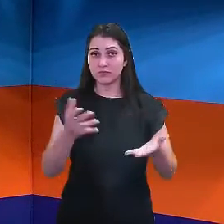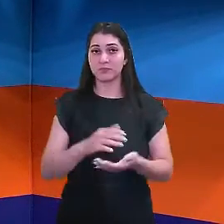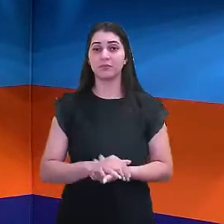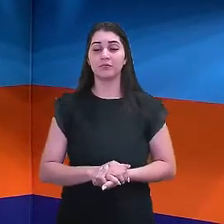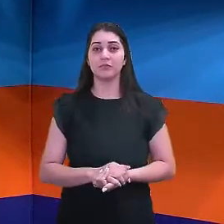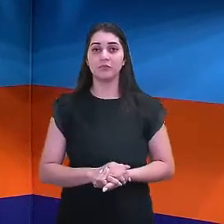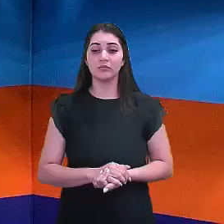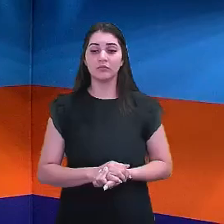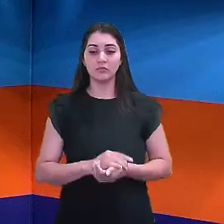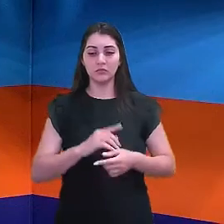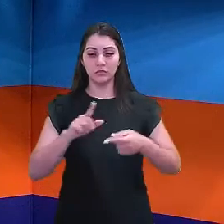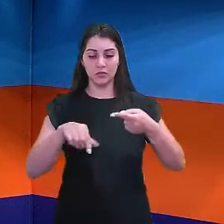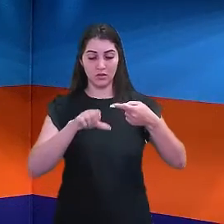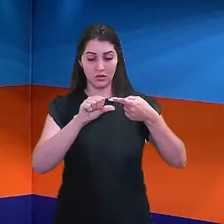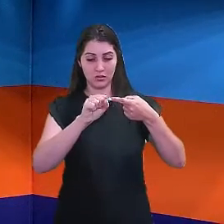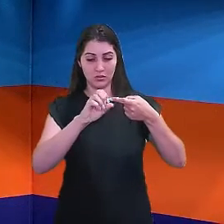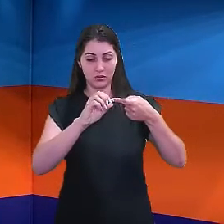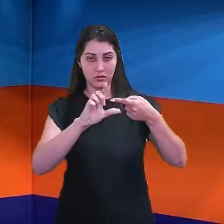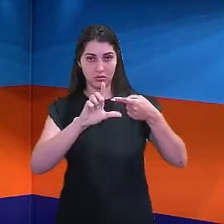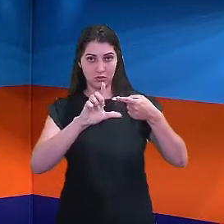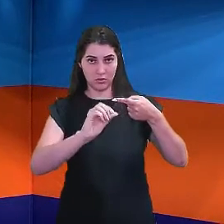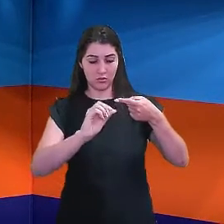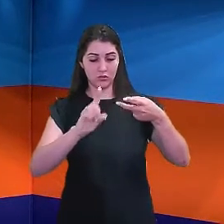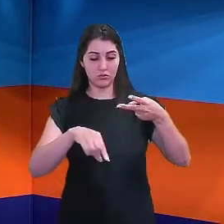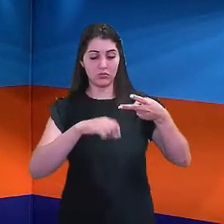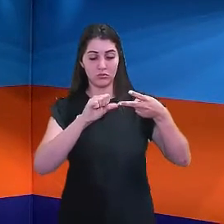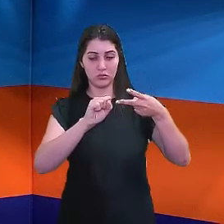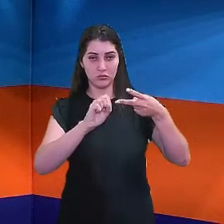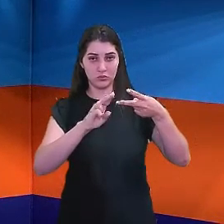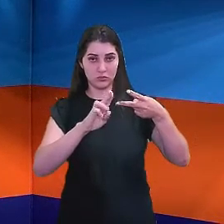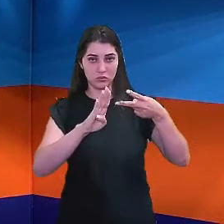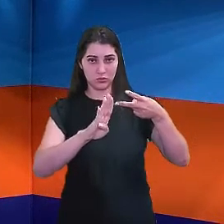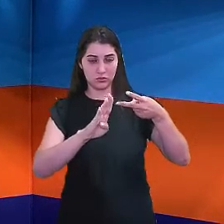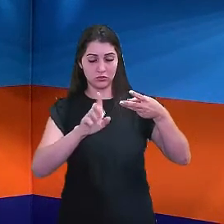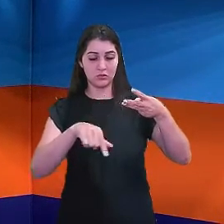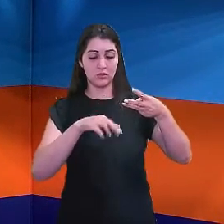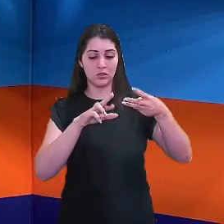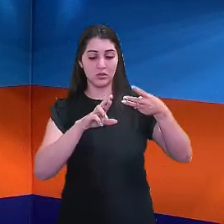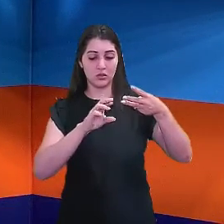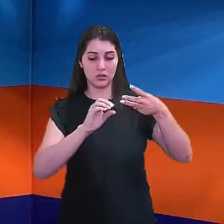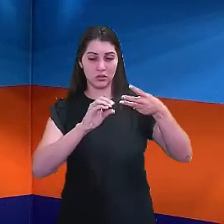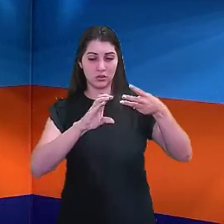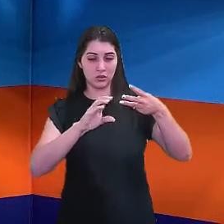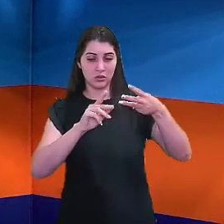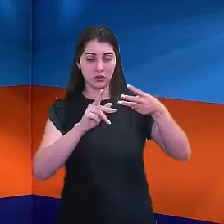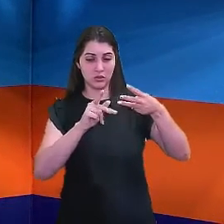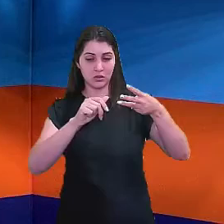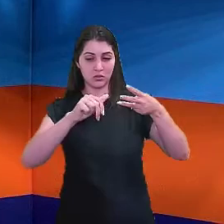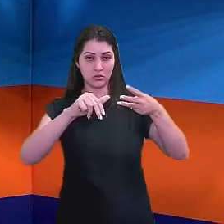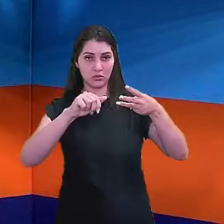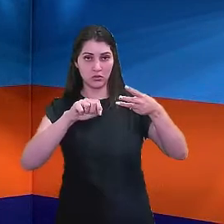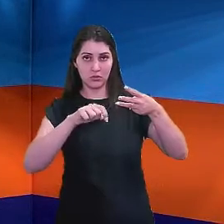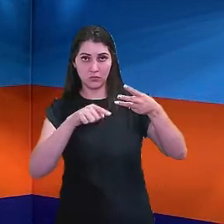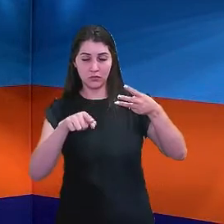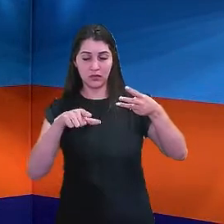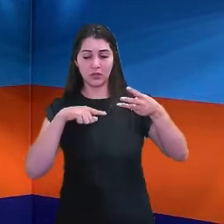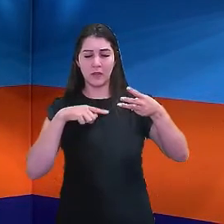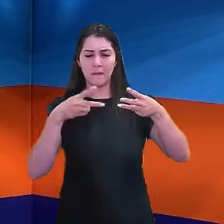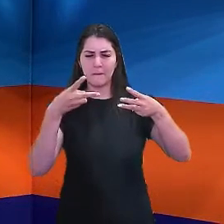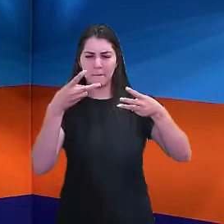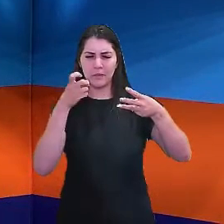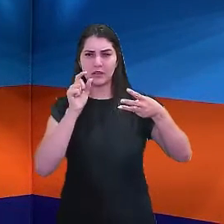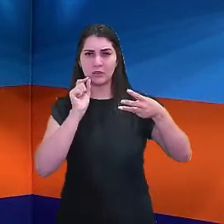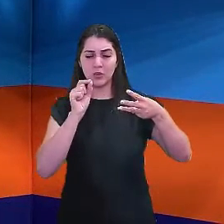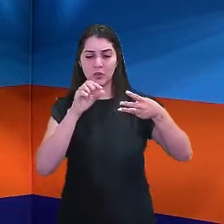solo, subsolo e a rocha mãe. Se você perceber, o solo